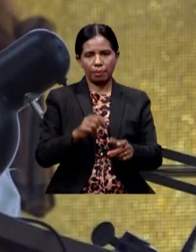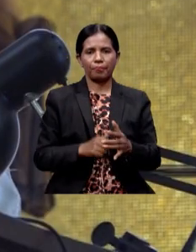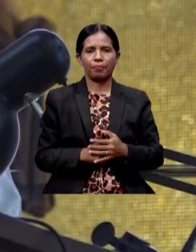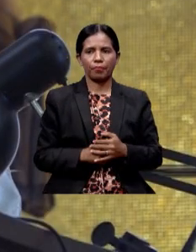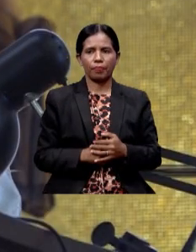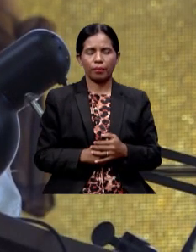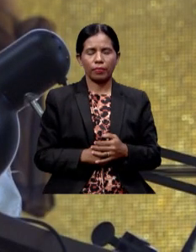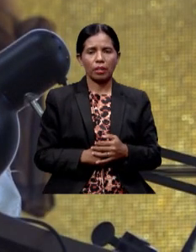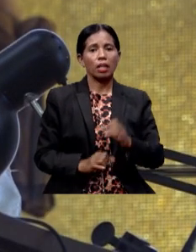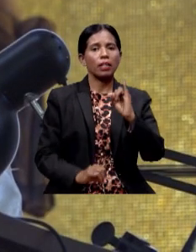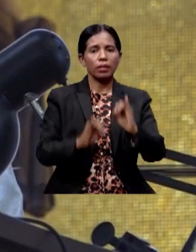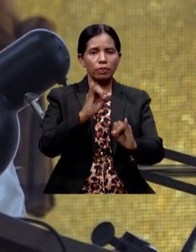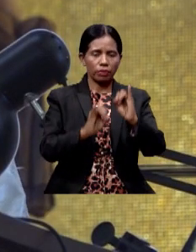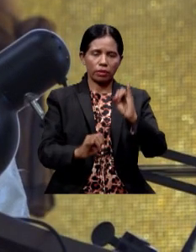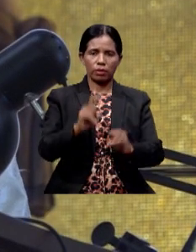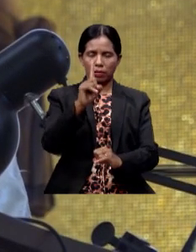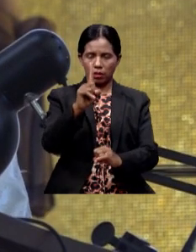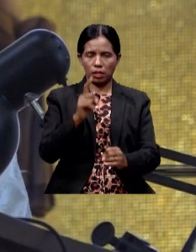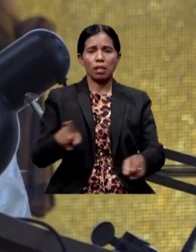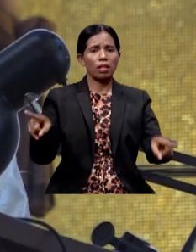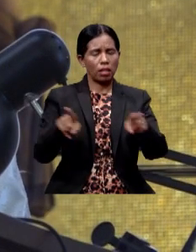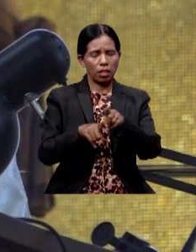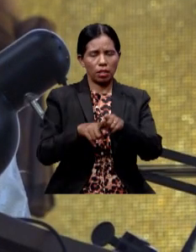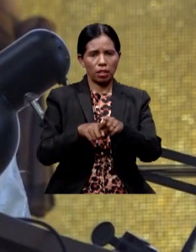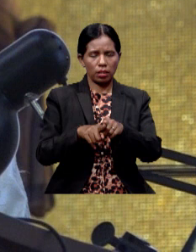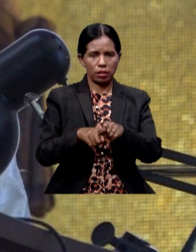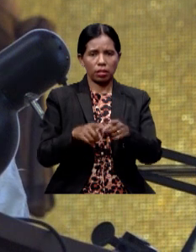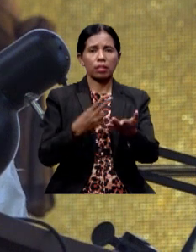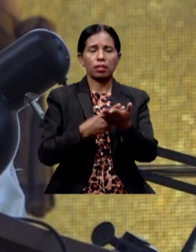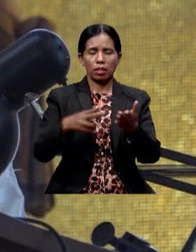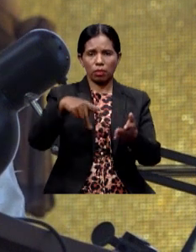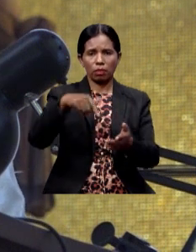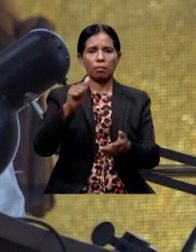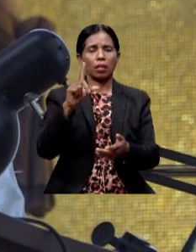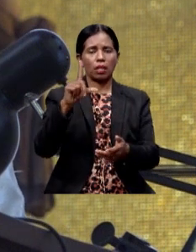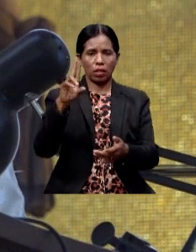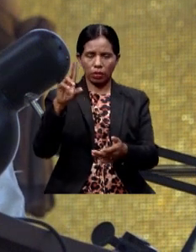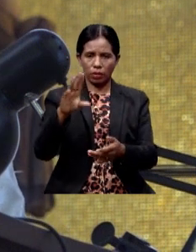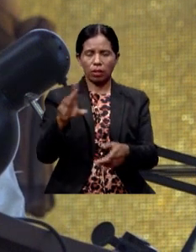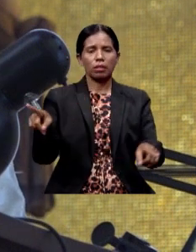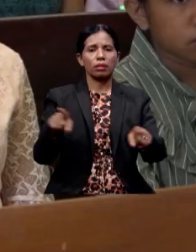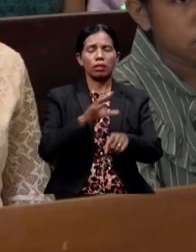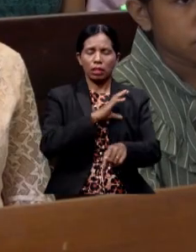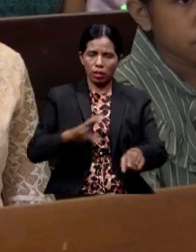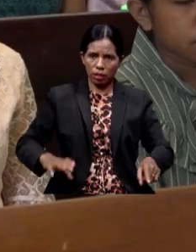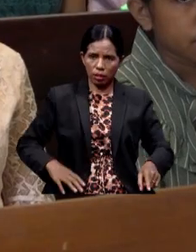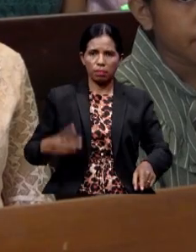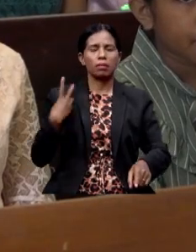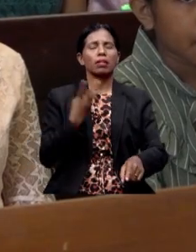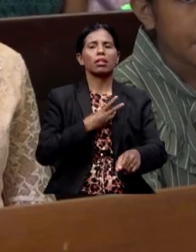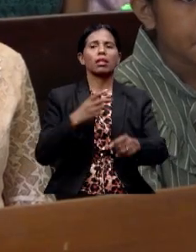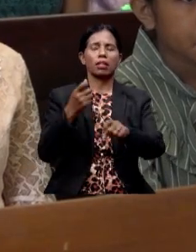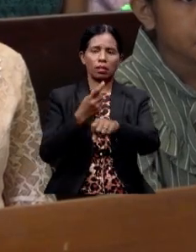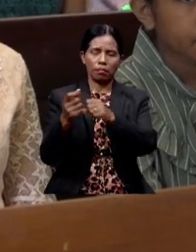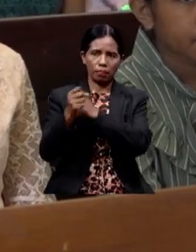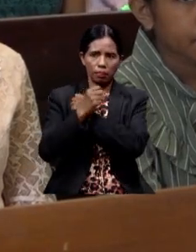Páscoa, pessoa ida. Anesan São Paulo rasik dehan. Cristo makita nia Páscoa.